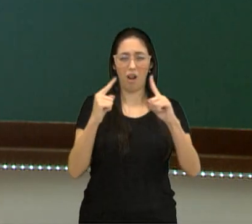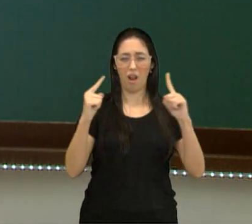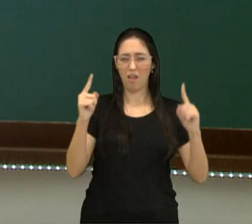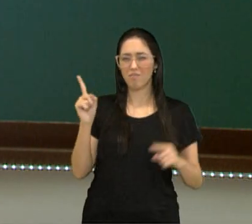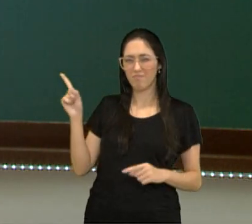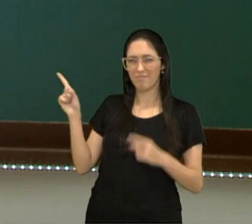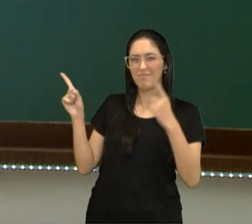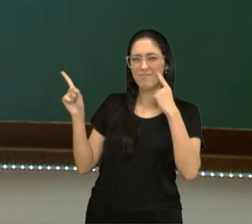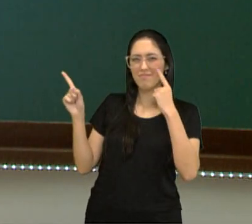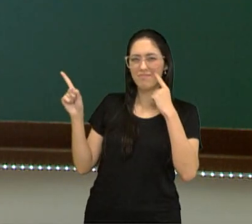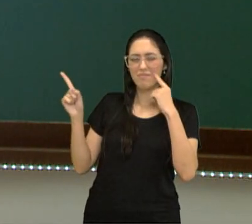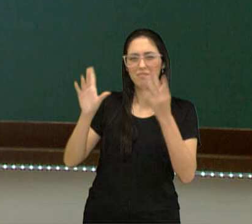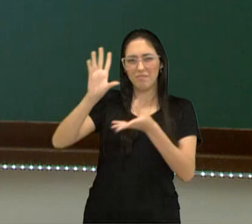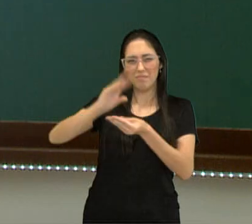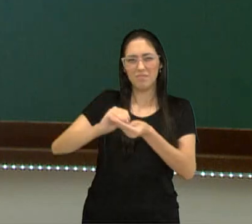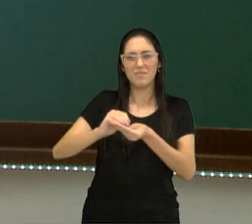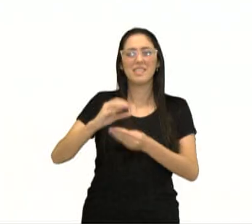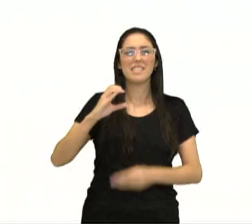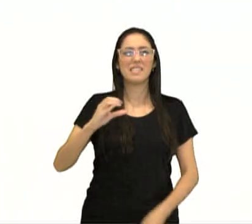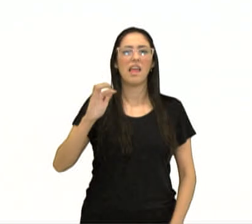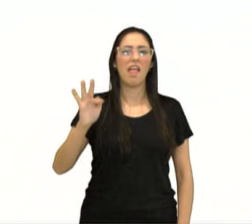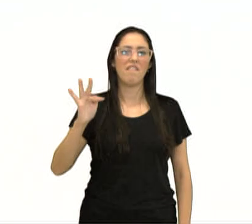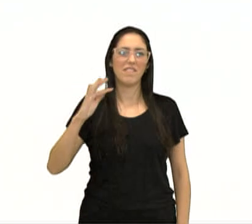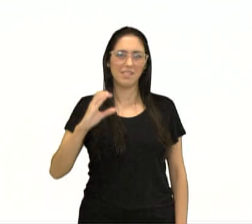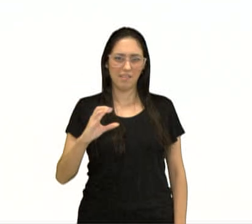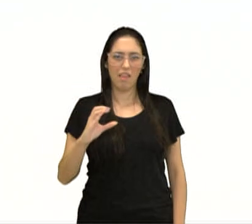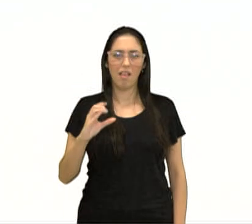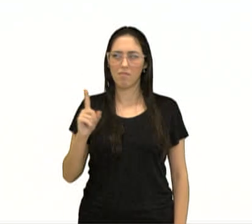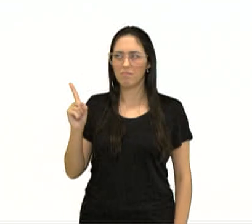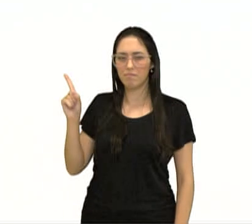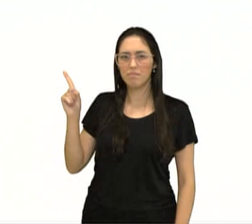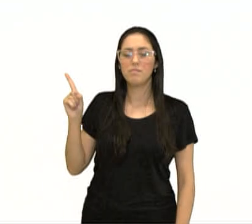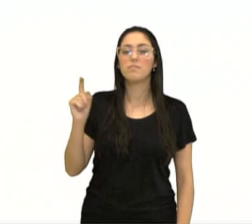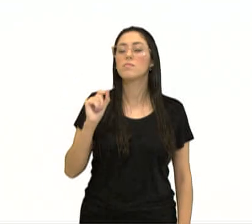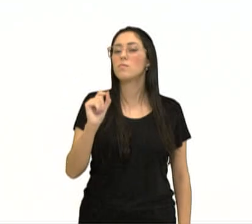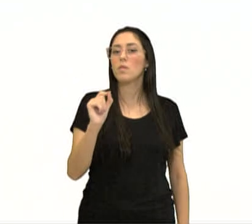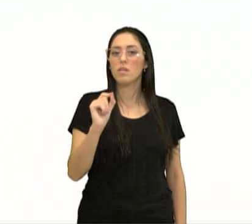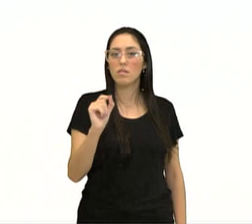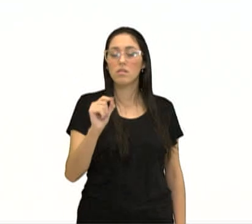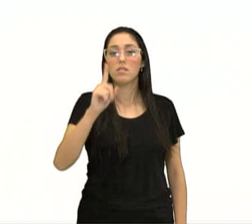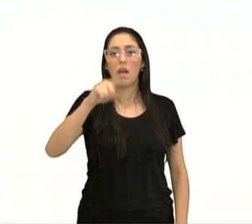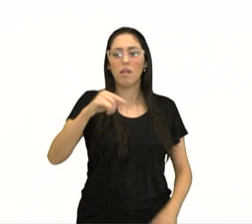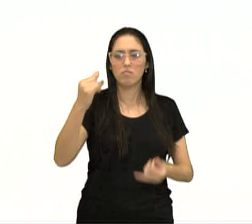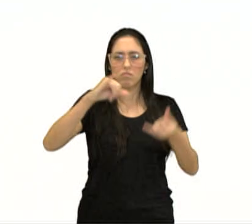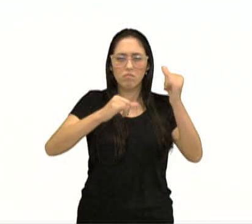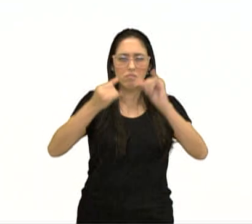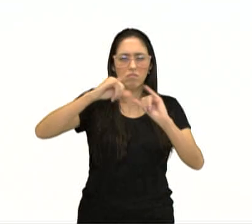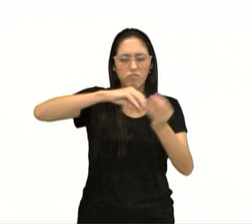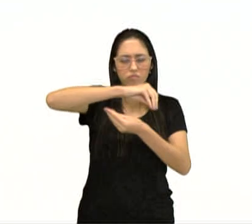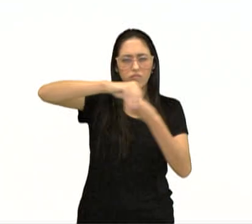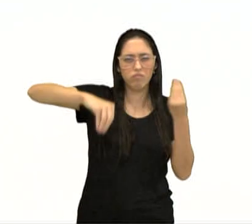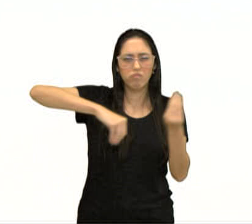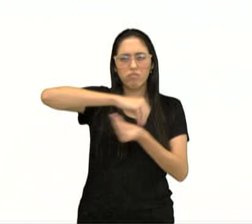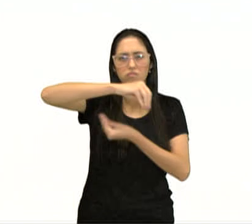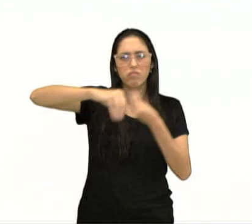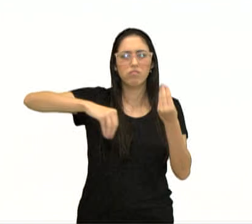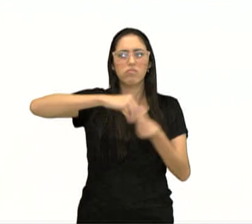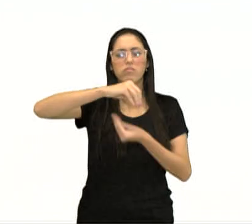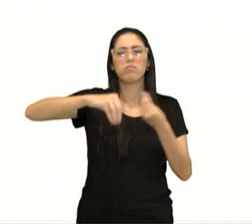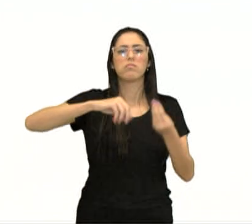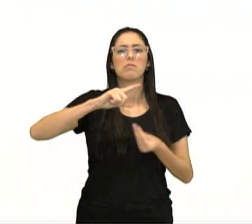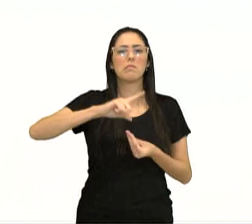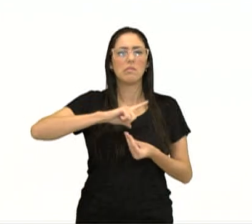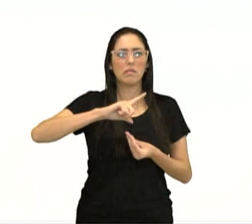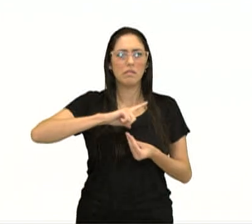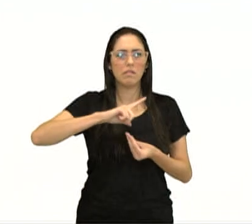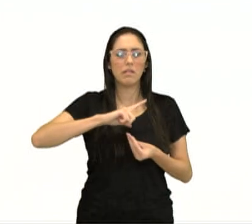clorofluorcarbonetos, os populares CFCs, tá? Que são um grupo de compostos químicos empregados aonde? Nos aerossóis e nos